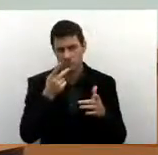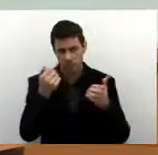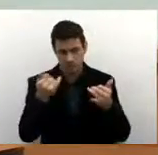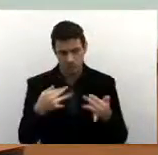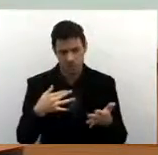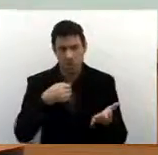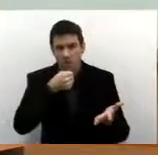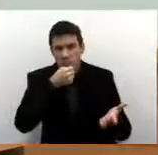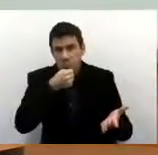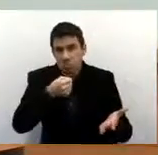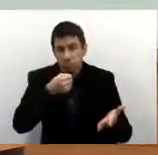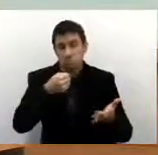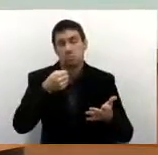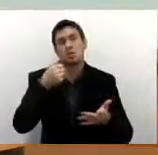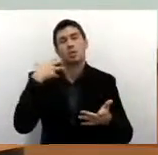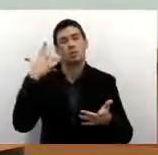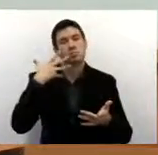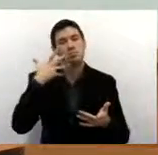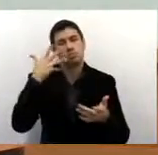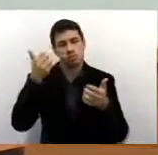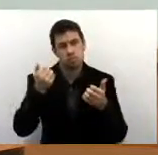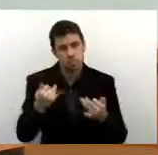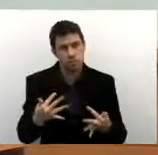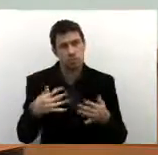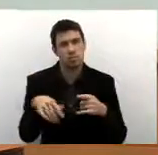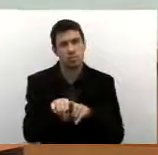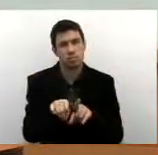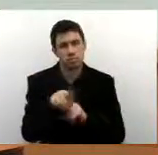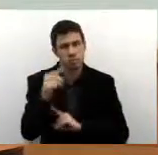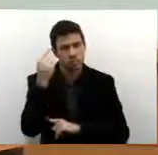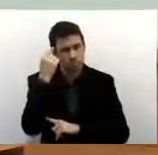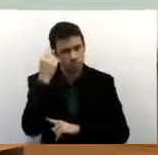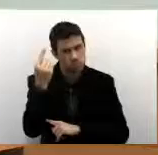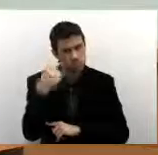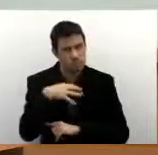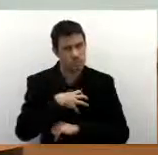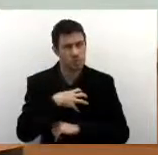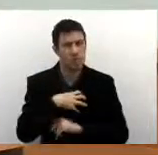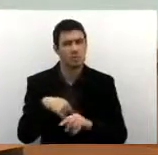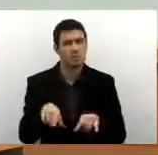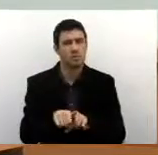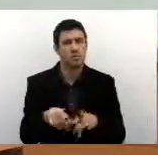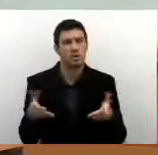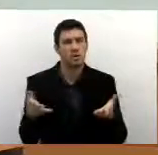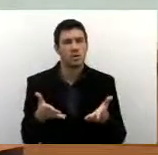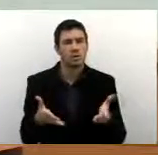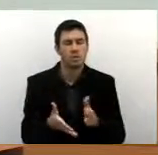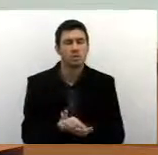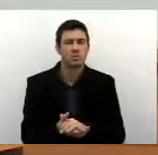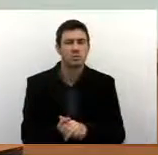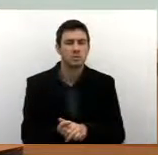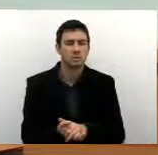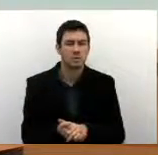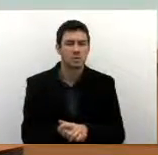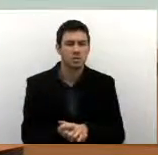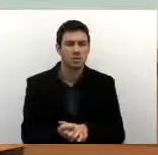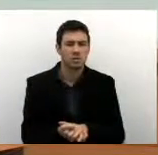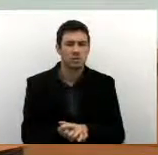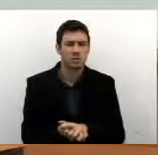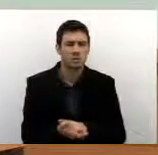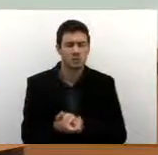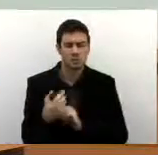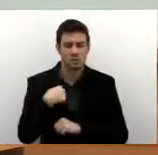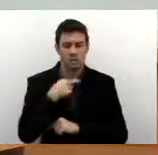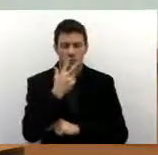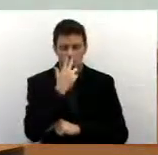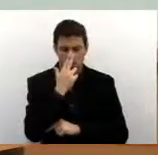monólogo que mantiveram e que realmente fizeram com que o secretário ficasse esperando. E eu acho que não